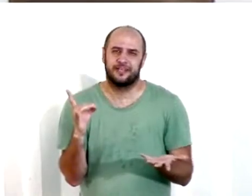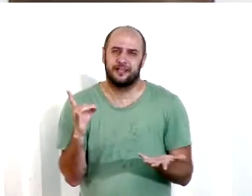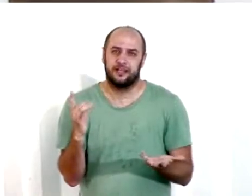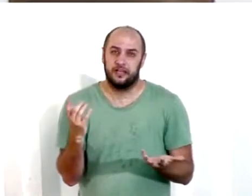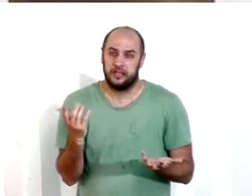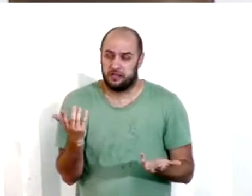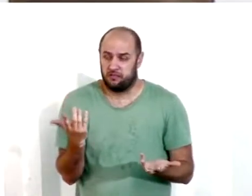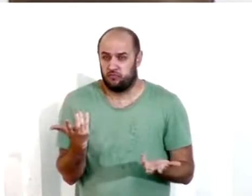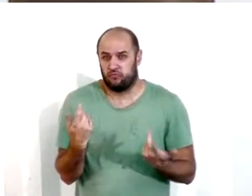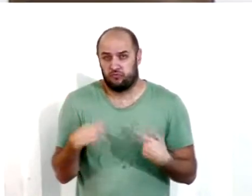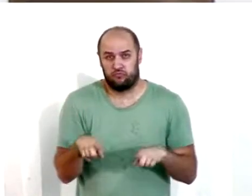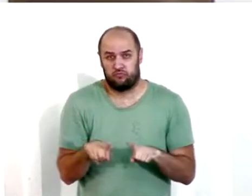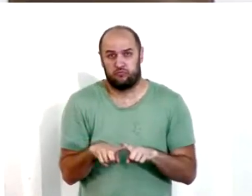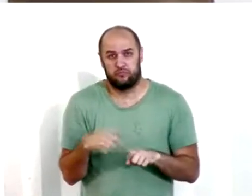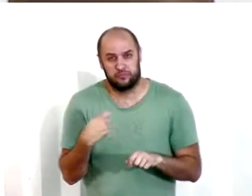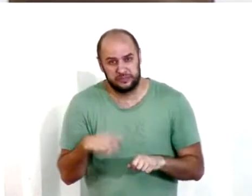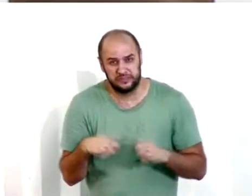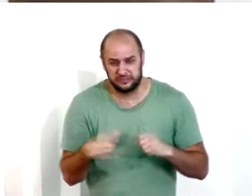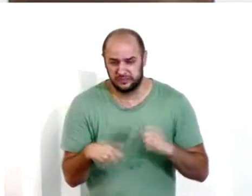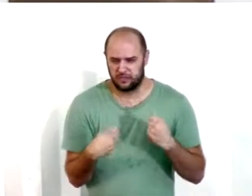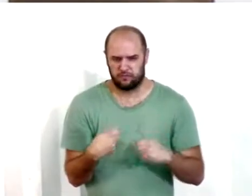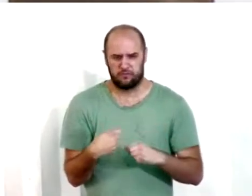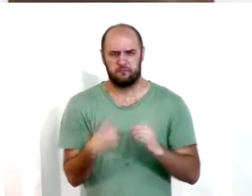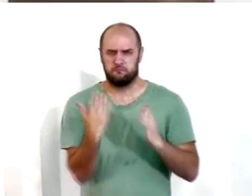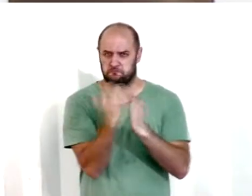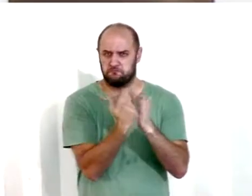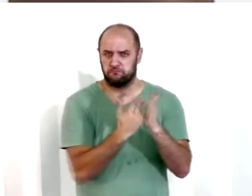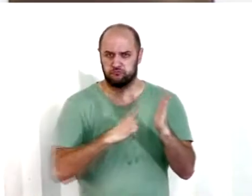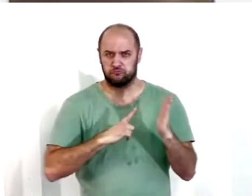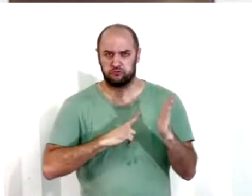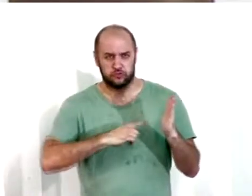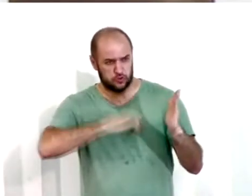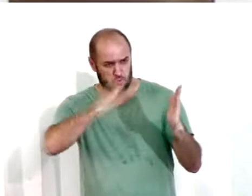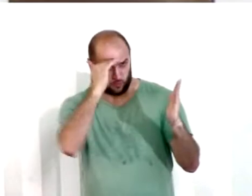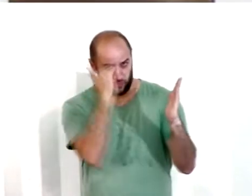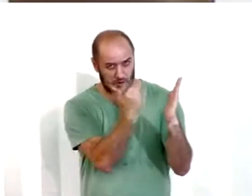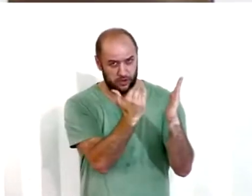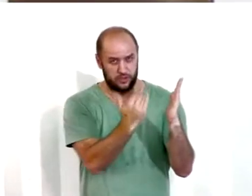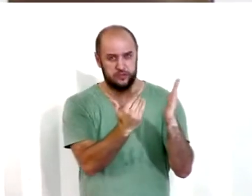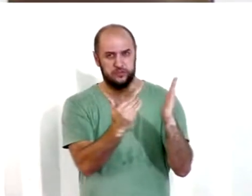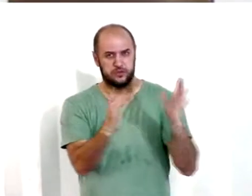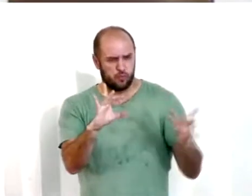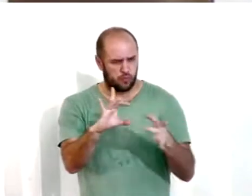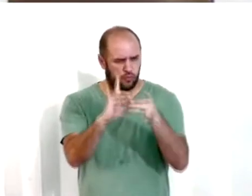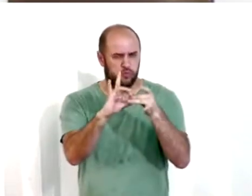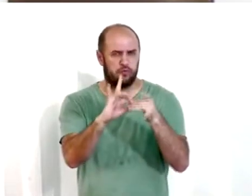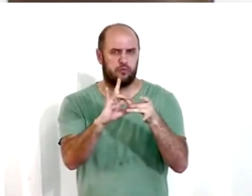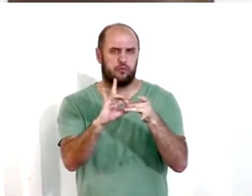precisava cumprir com deveres. E esse pacto exigia